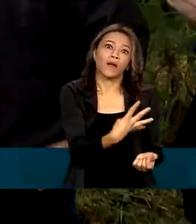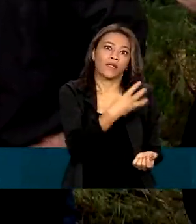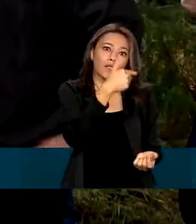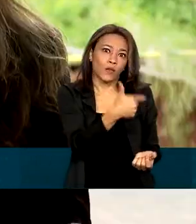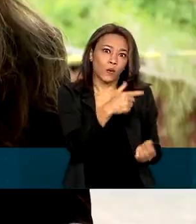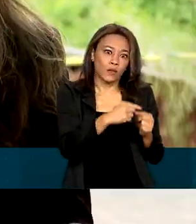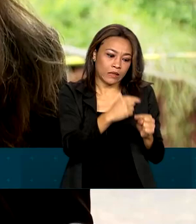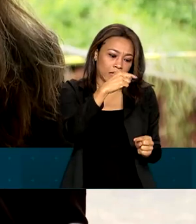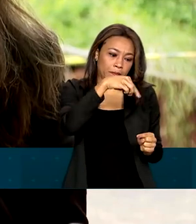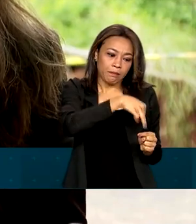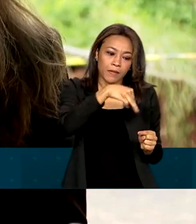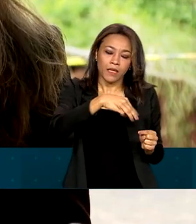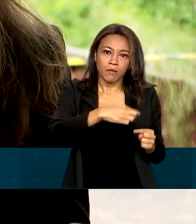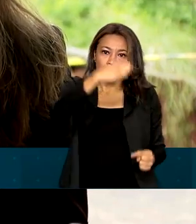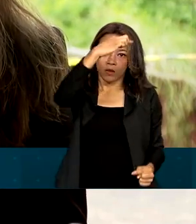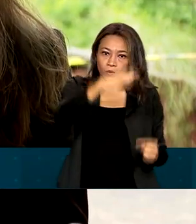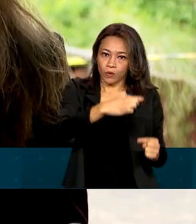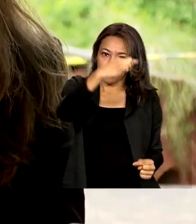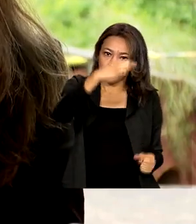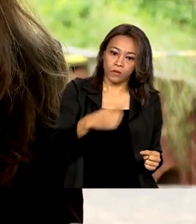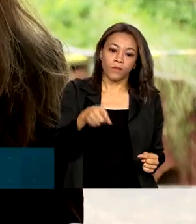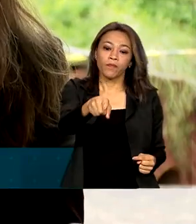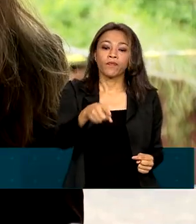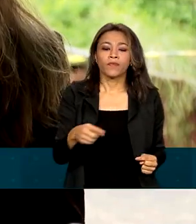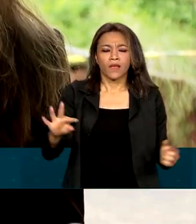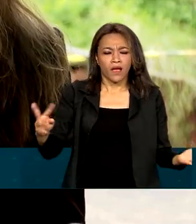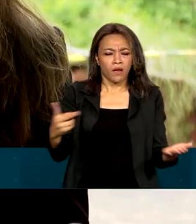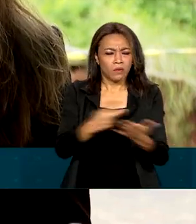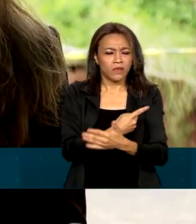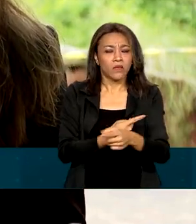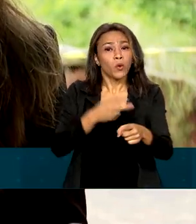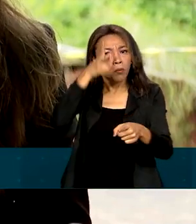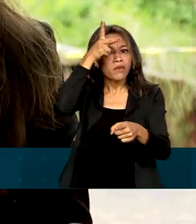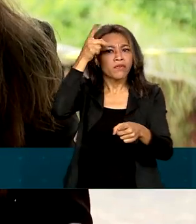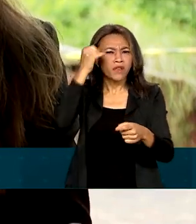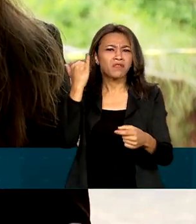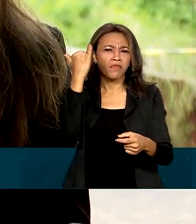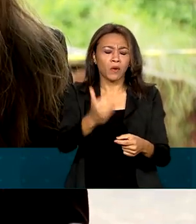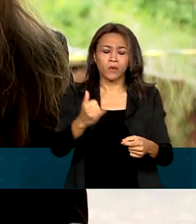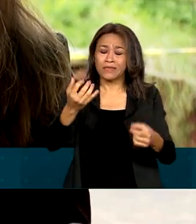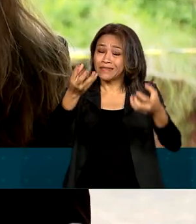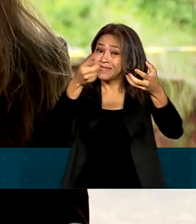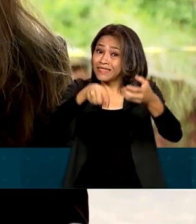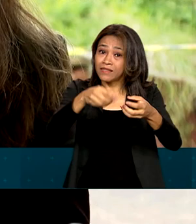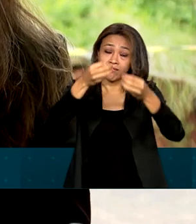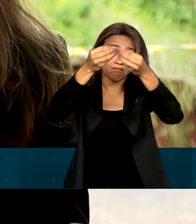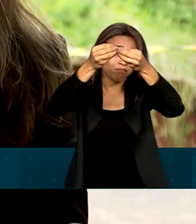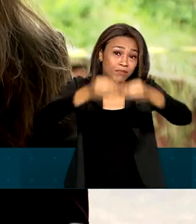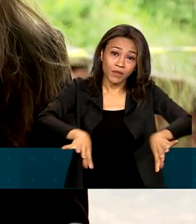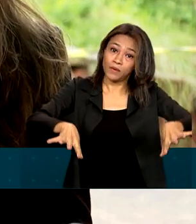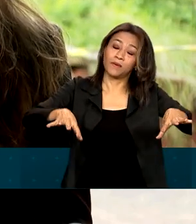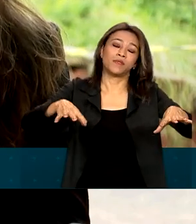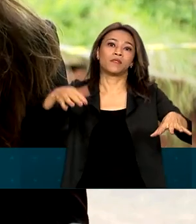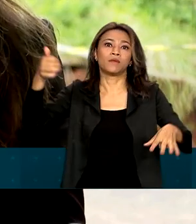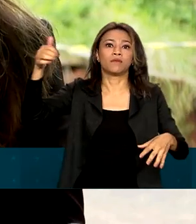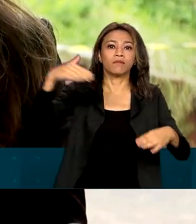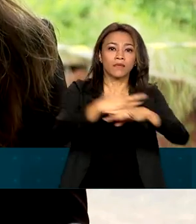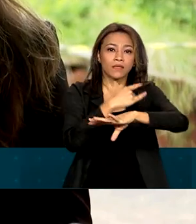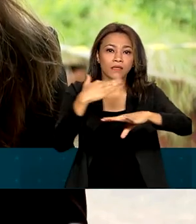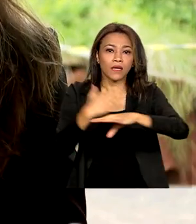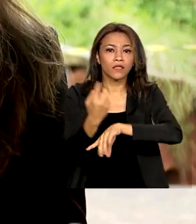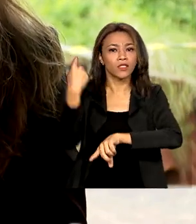milímetros. No acidente considerado pelo prefeito como a maior tragédia natural da história da cidade, no último dia 28